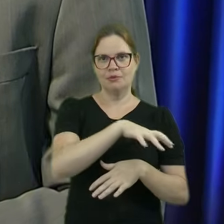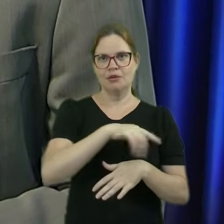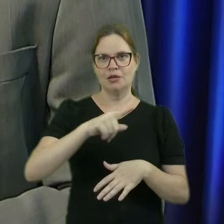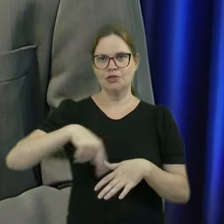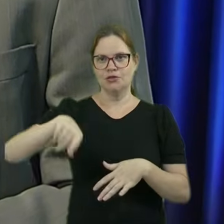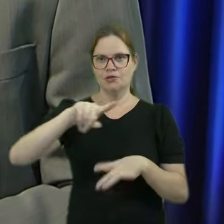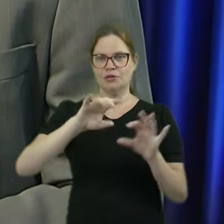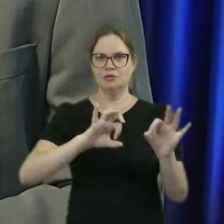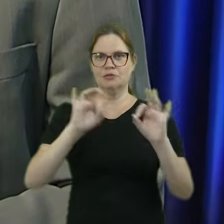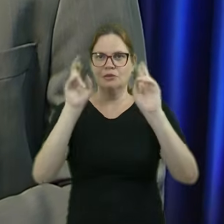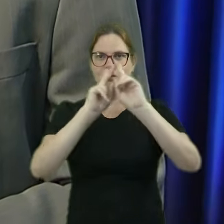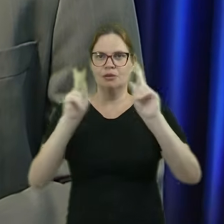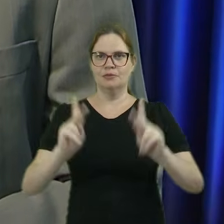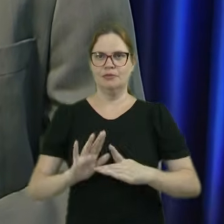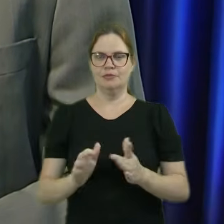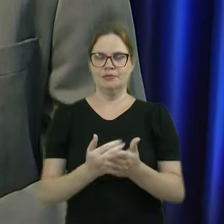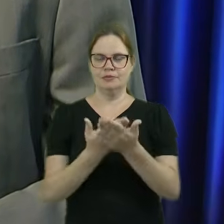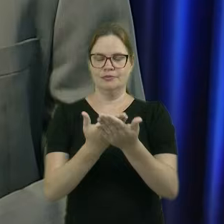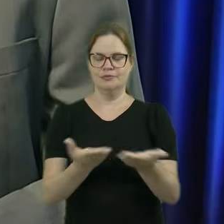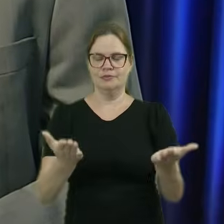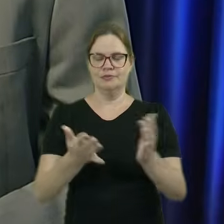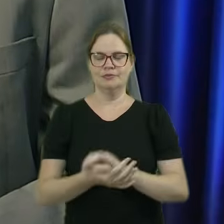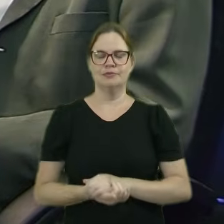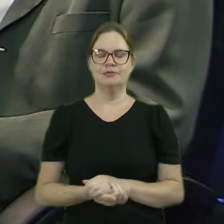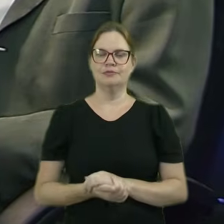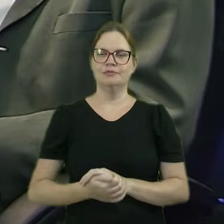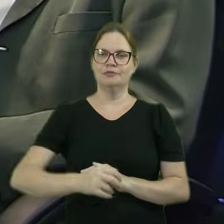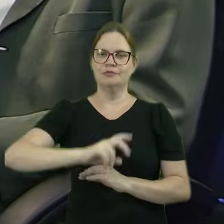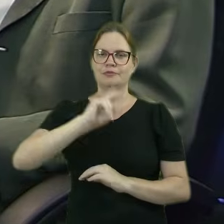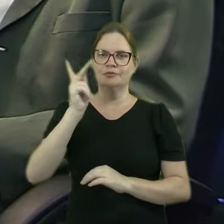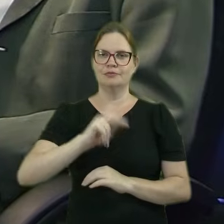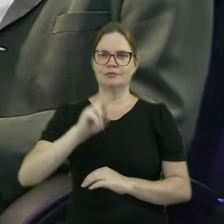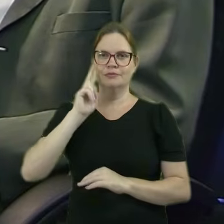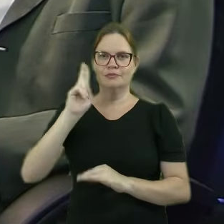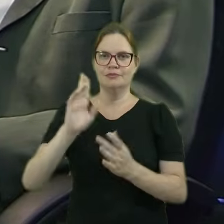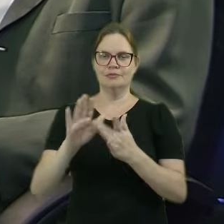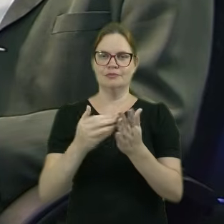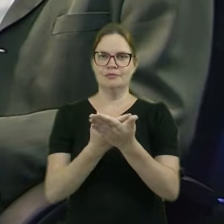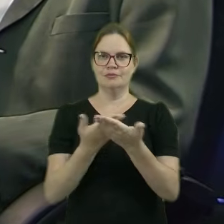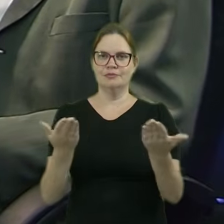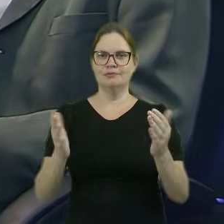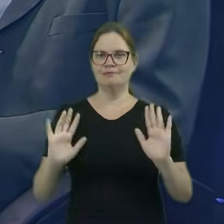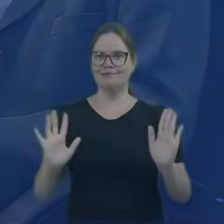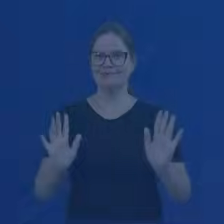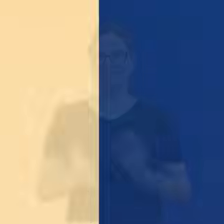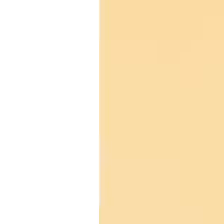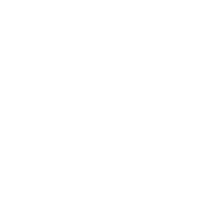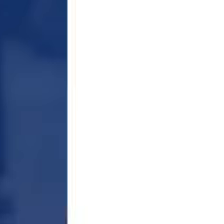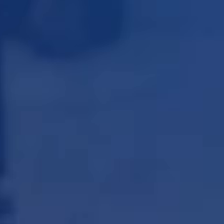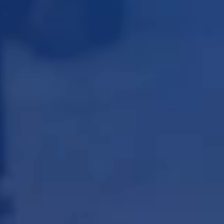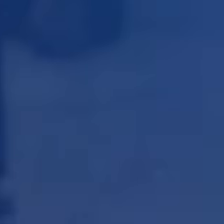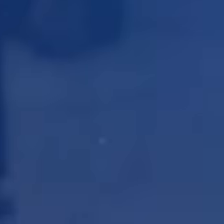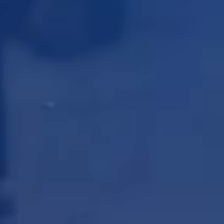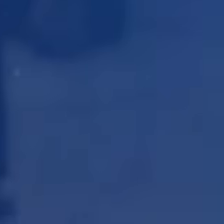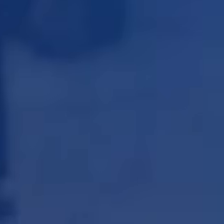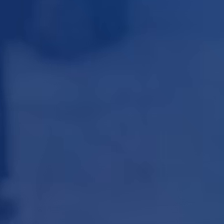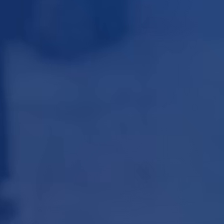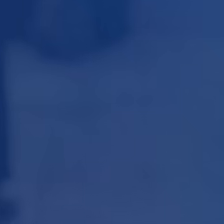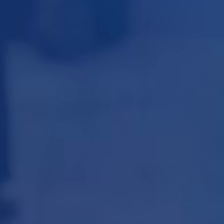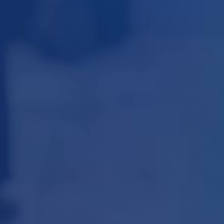você. A todos, a paz do Senhor Jesus. Paz do Senhor. A paz do Senhor. Pai do Senhor.